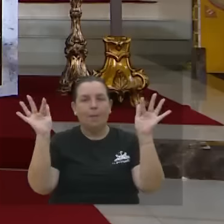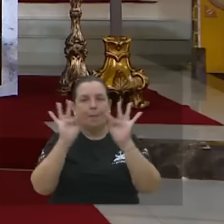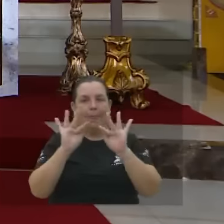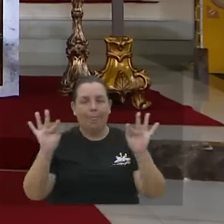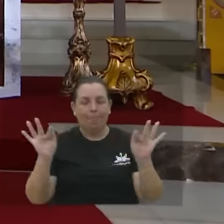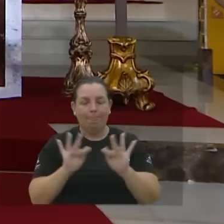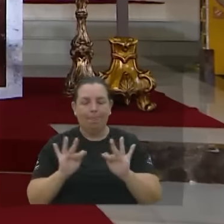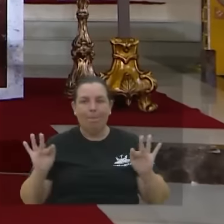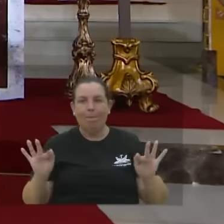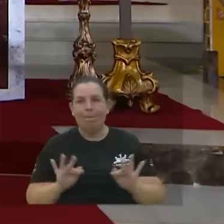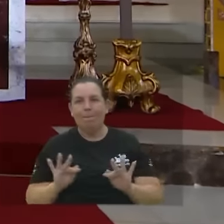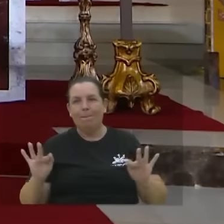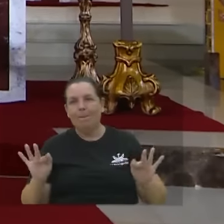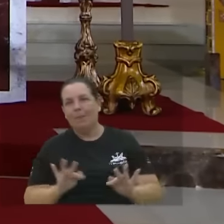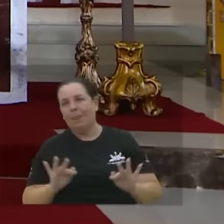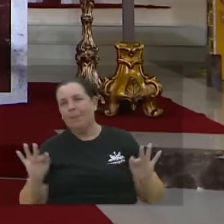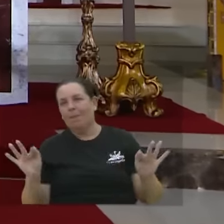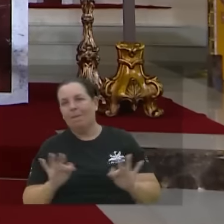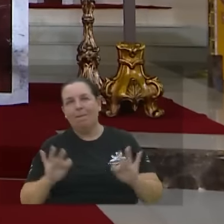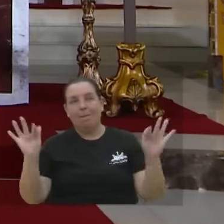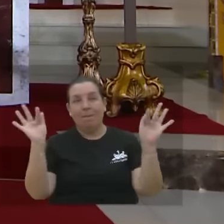Dani. Muitas